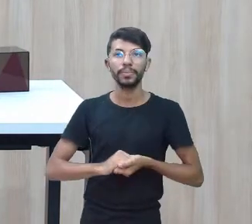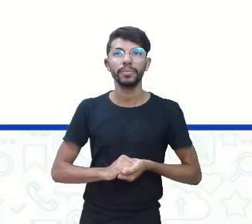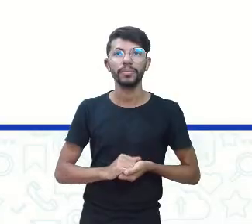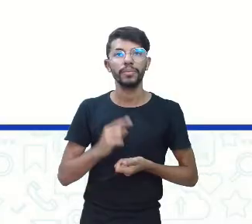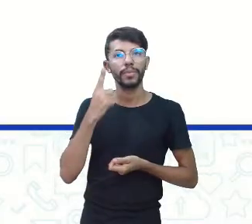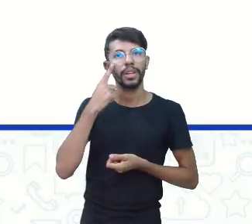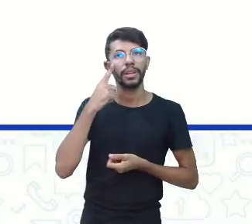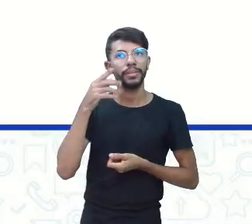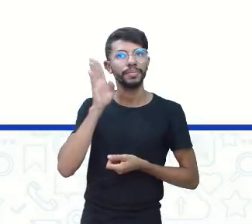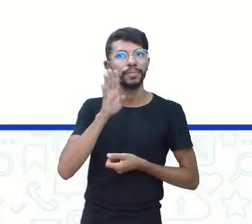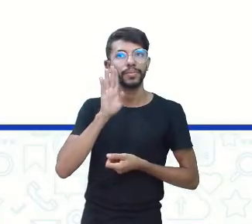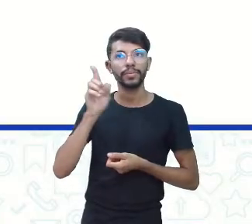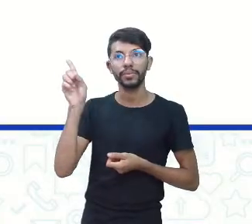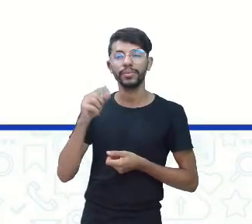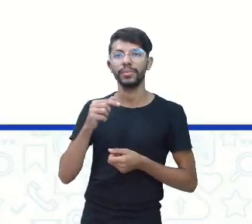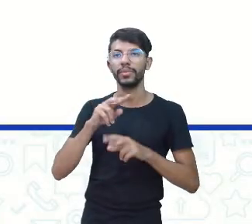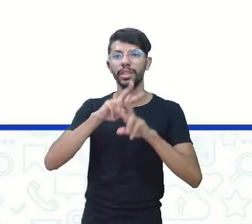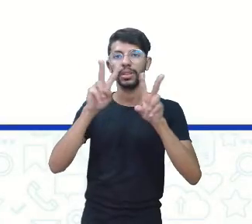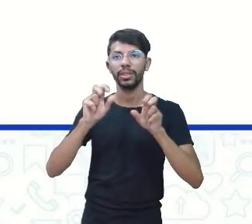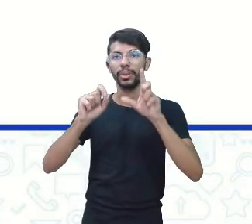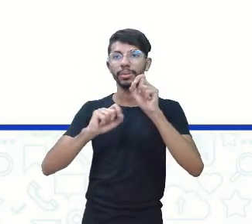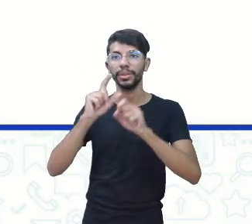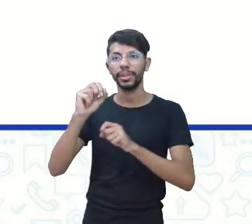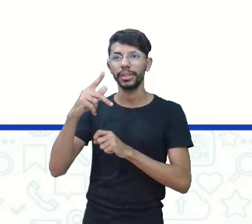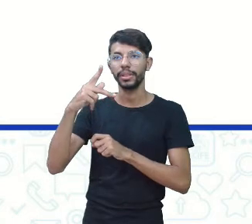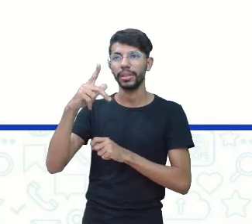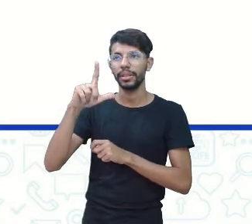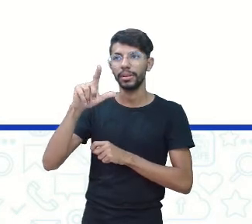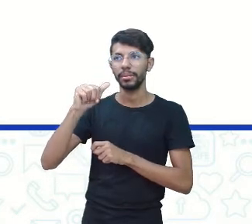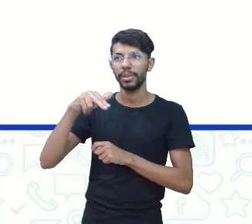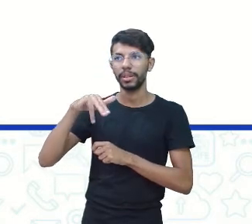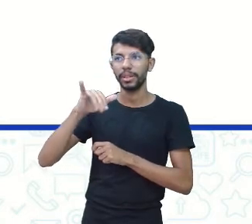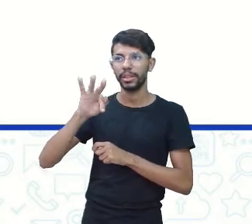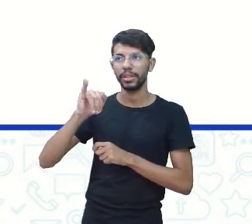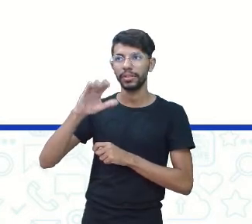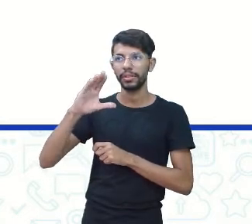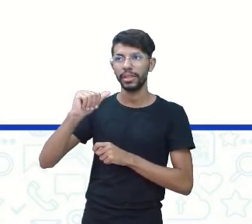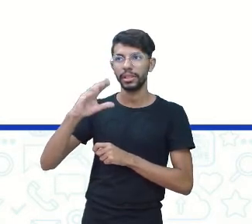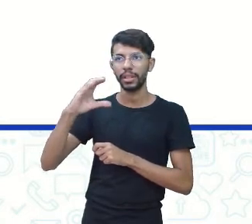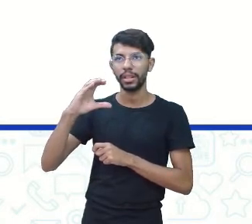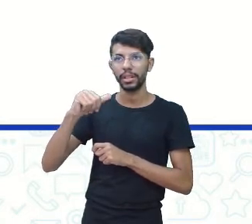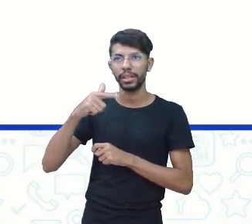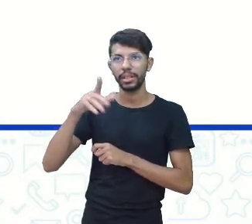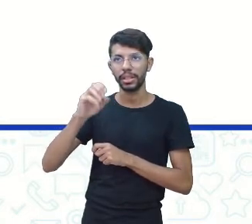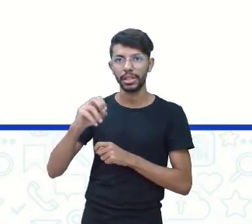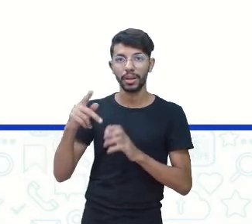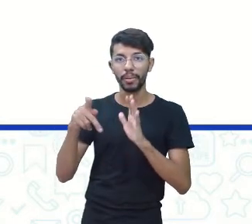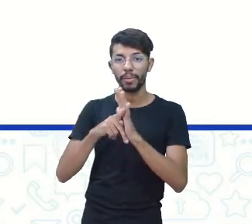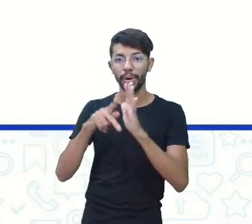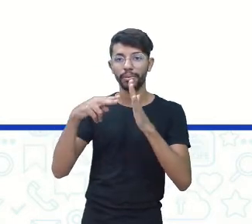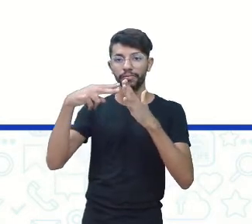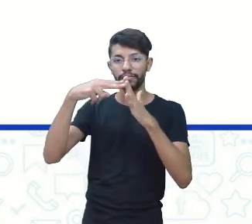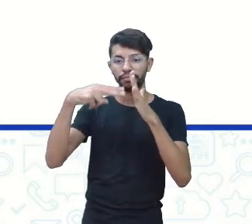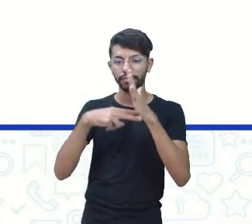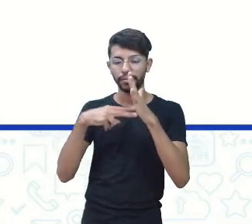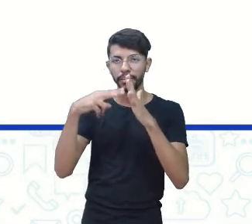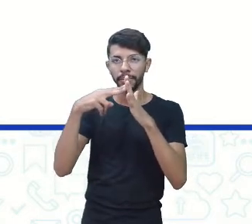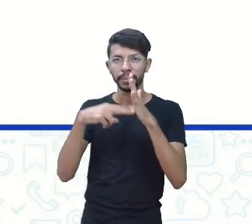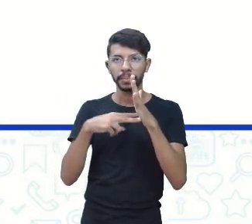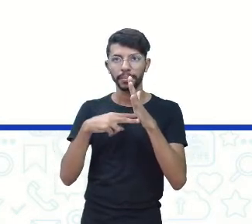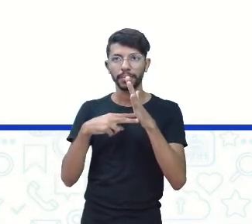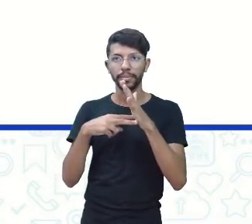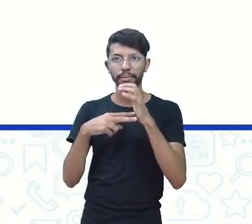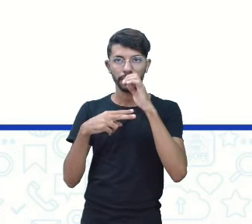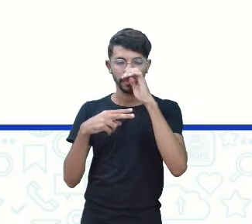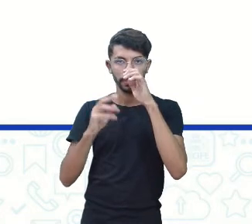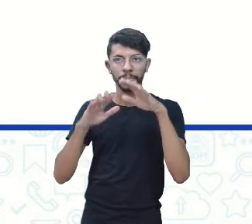vocês aqui a ideia de planificação dos prismas. Pode deixar nessa imagem aí estendida e eu vou falando por aí, tá certo? Então, ó, a